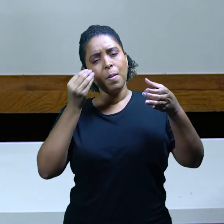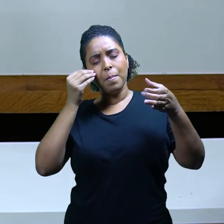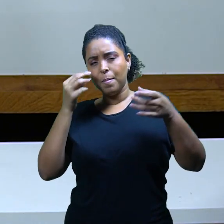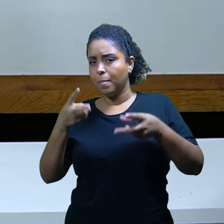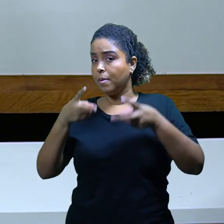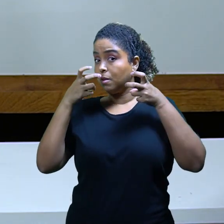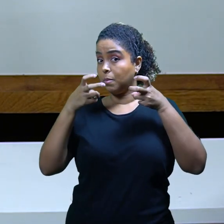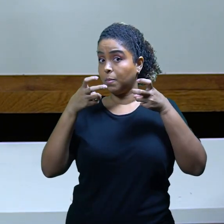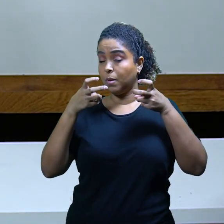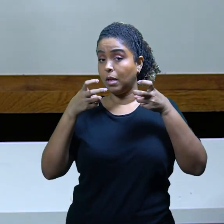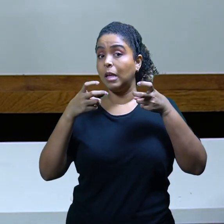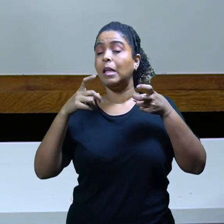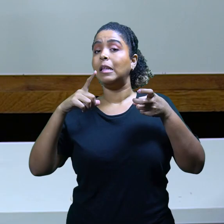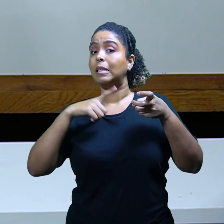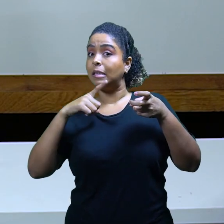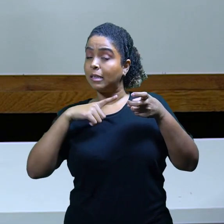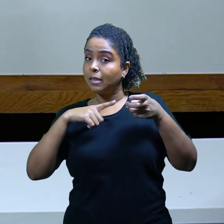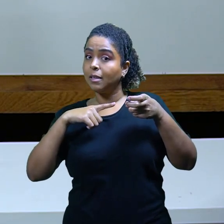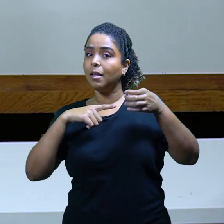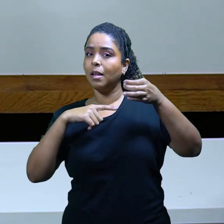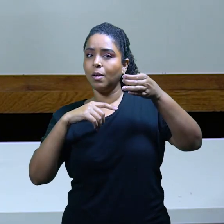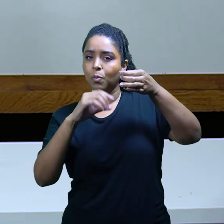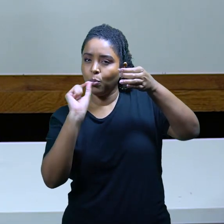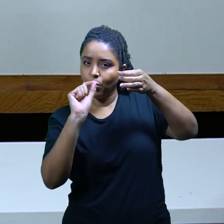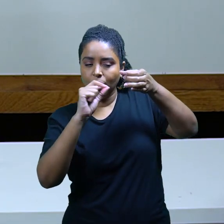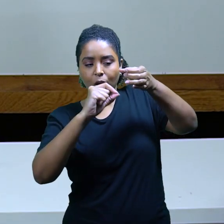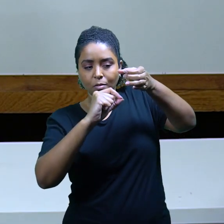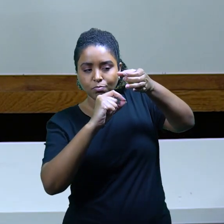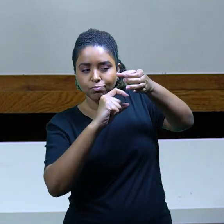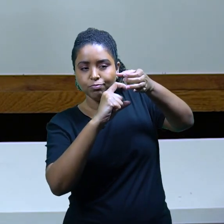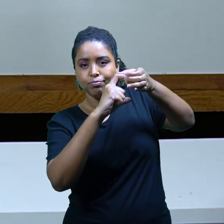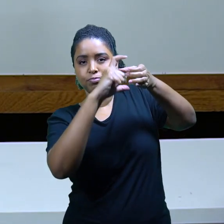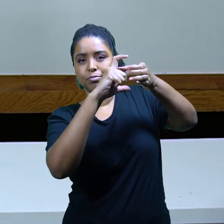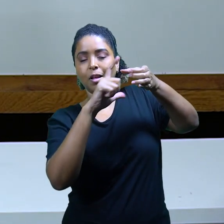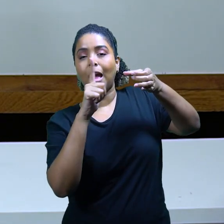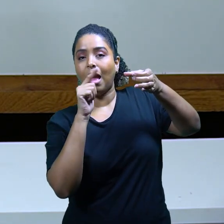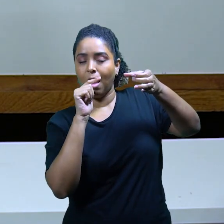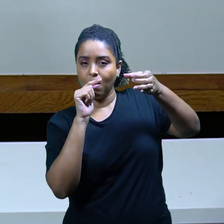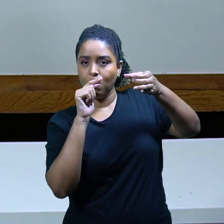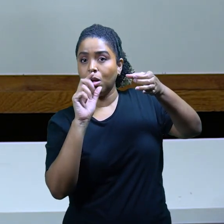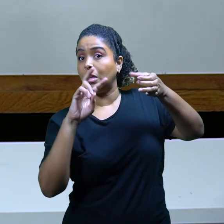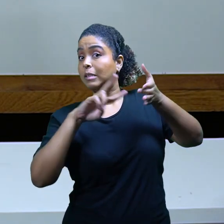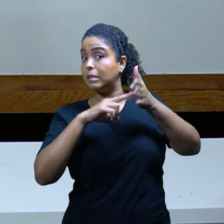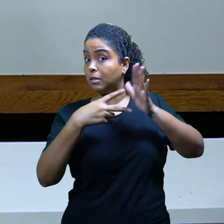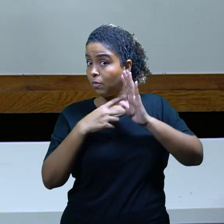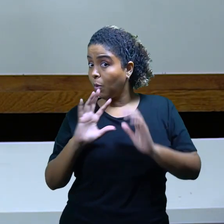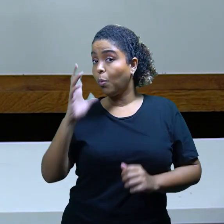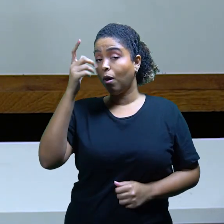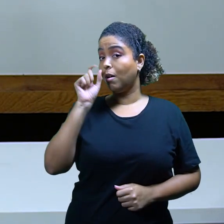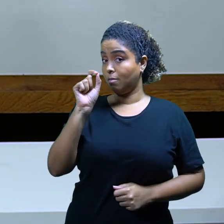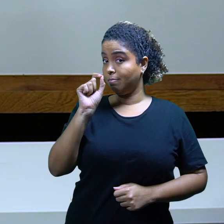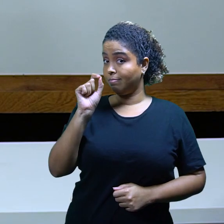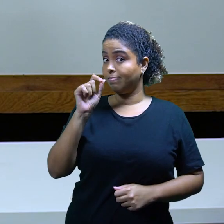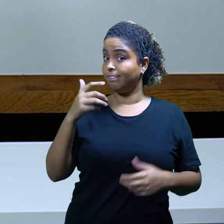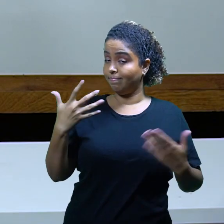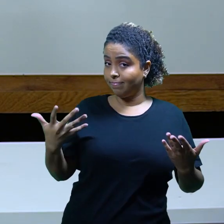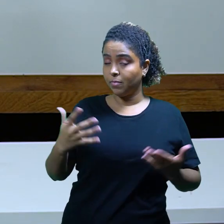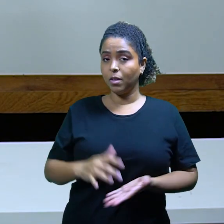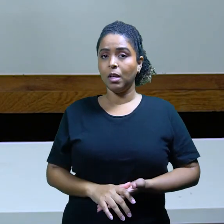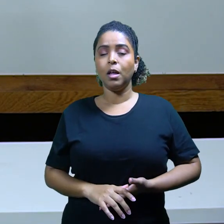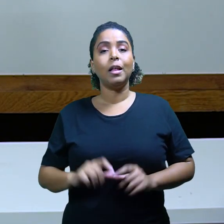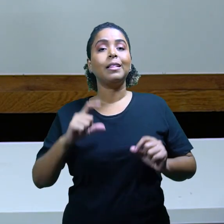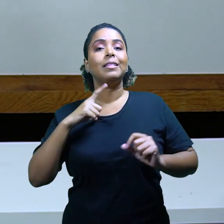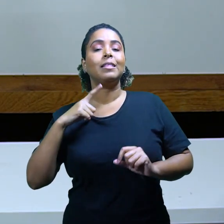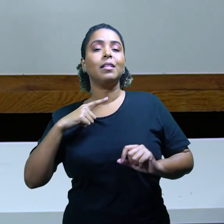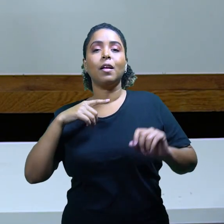ensaio, a gente vai perceber que a água ela sofreu uma subida, né? E o que significa dizer isso? Que alguma coisa aconteceu